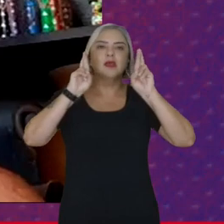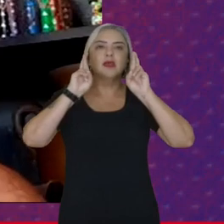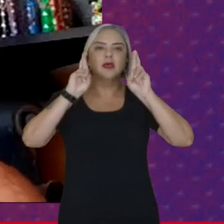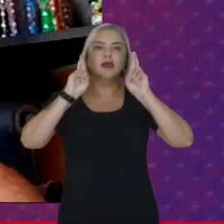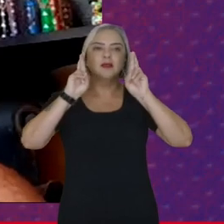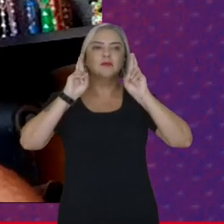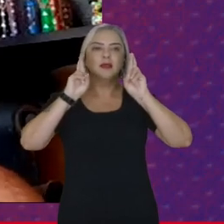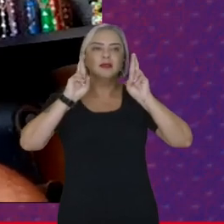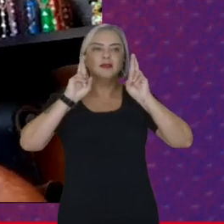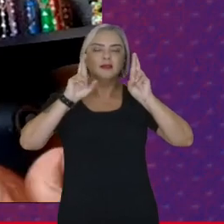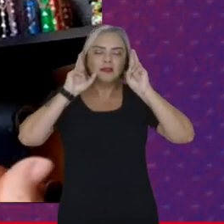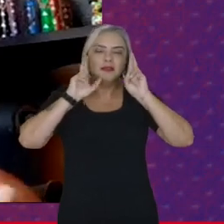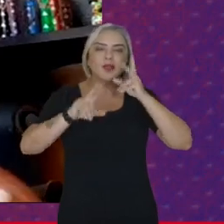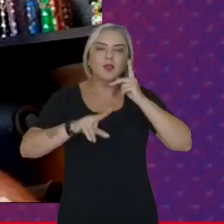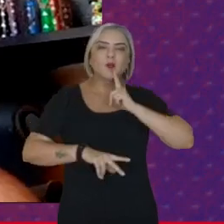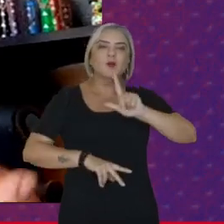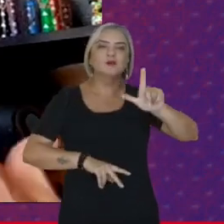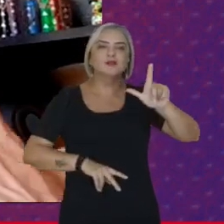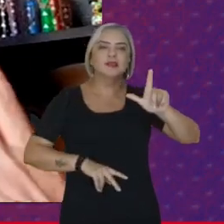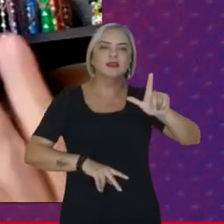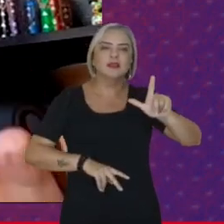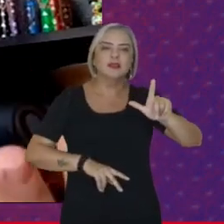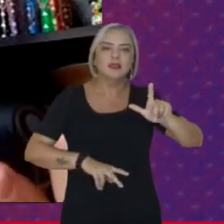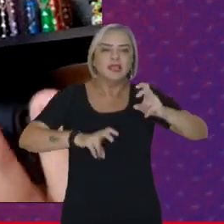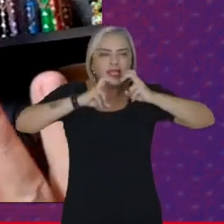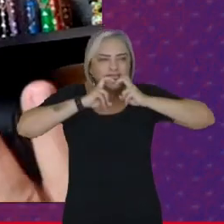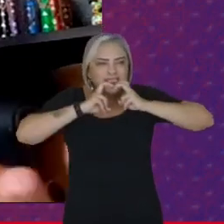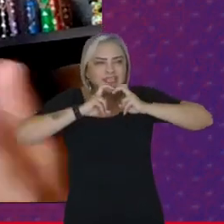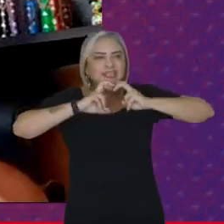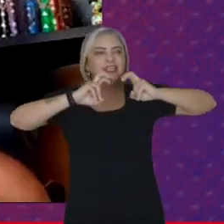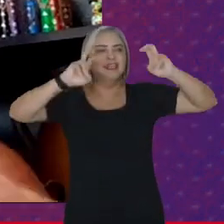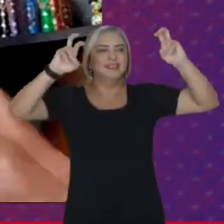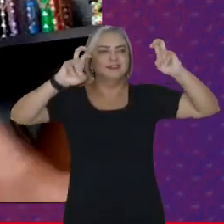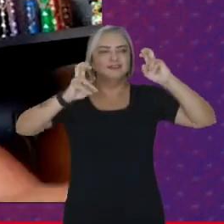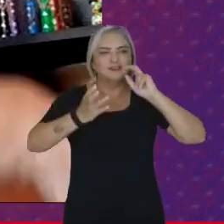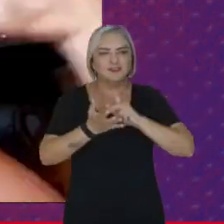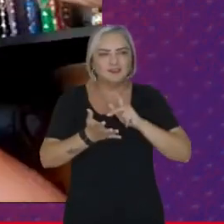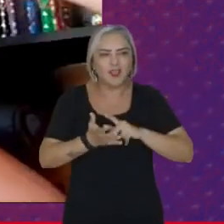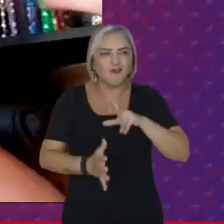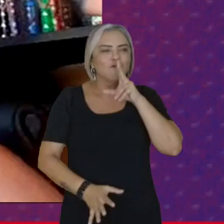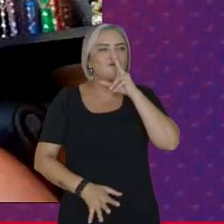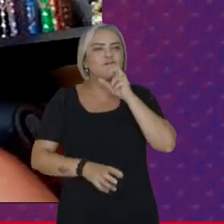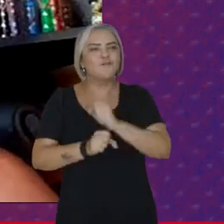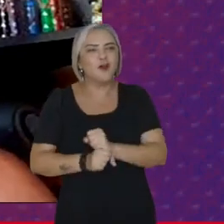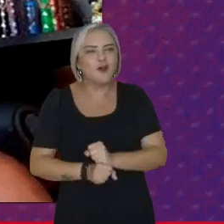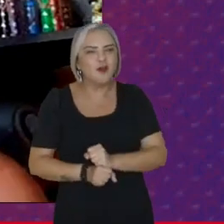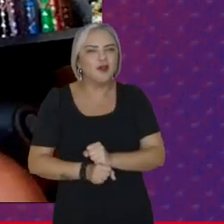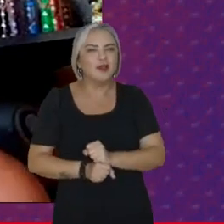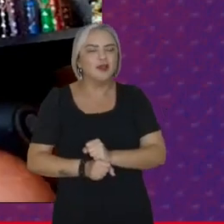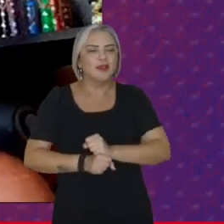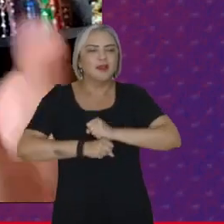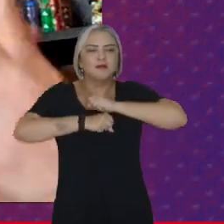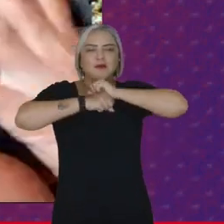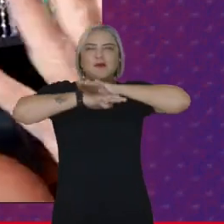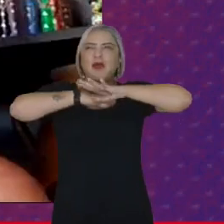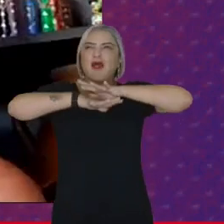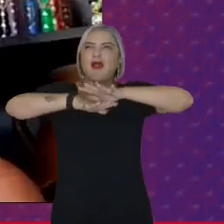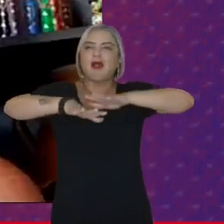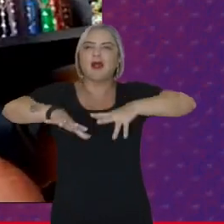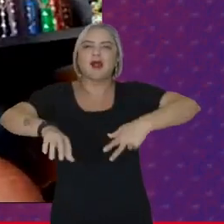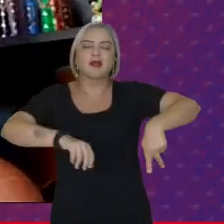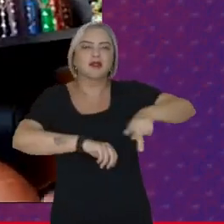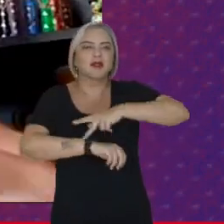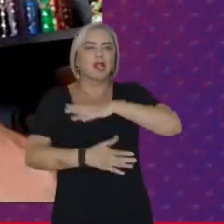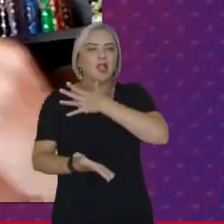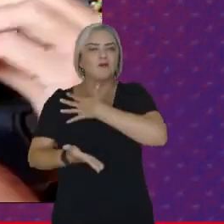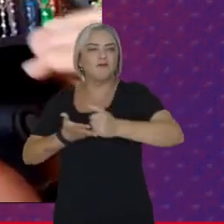que finalmente a gente consiga dar aquele nosso grito realmente forte, que ele ecoe por essa nação, que é o